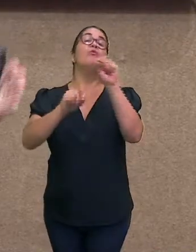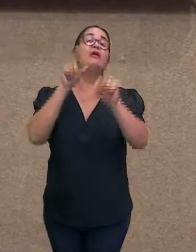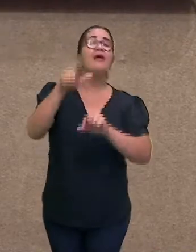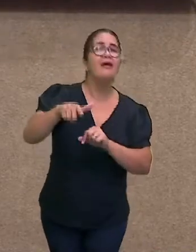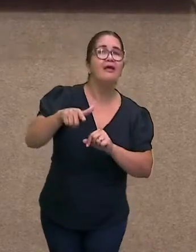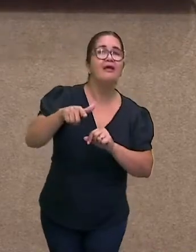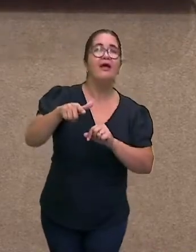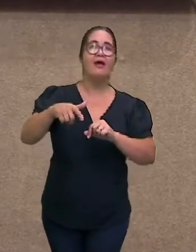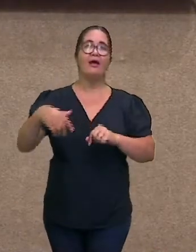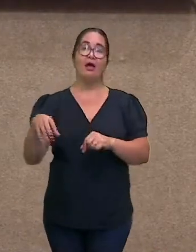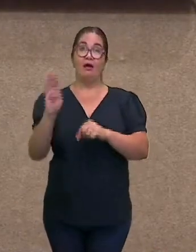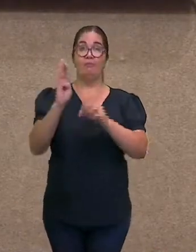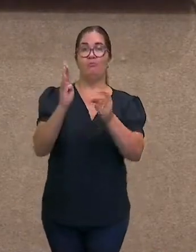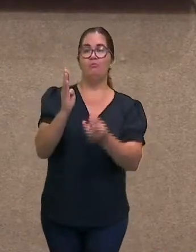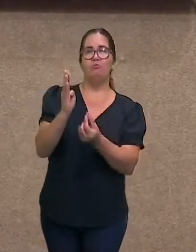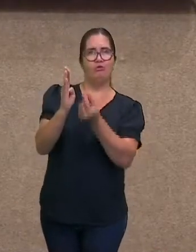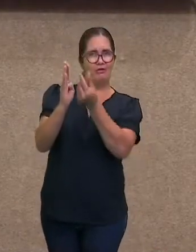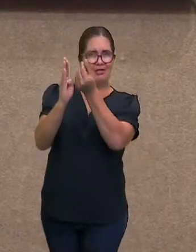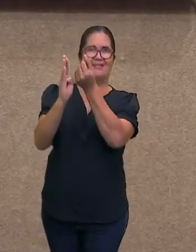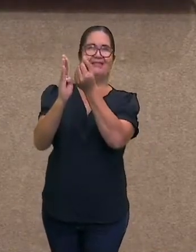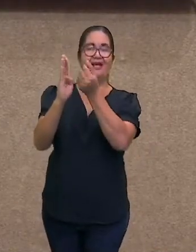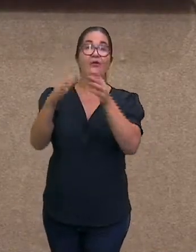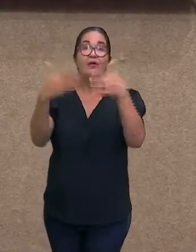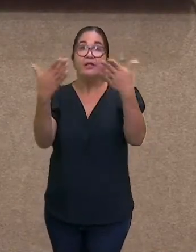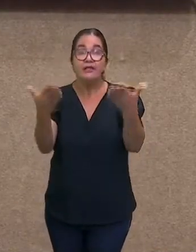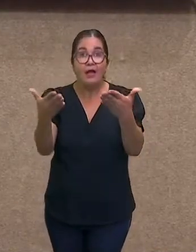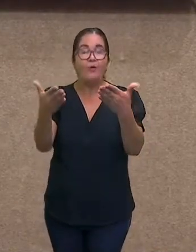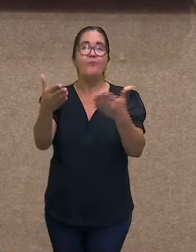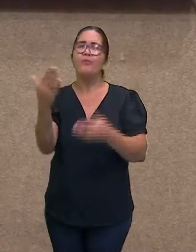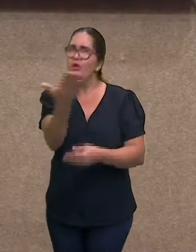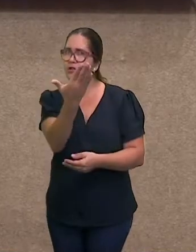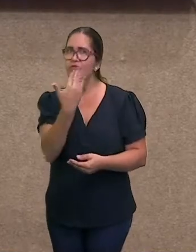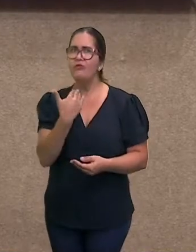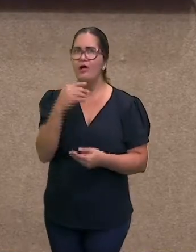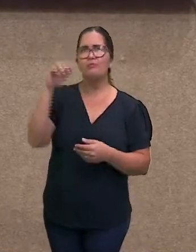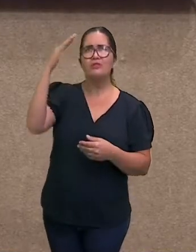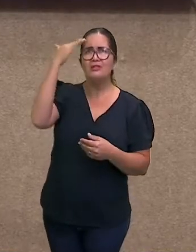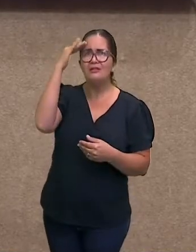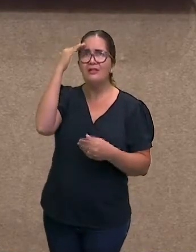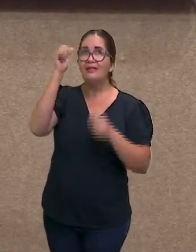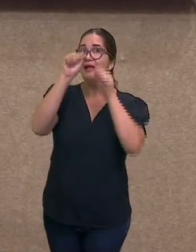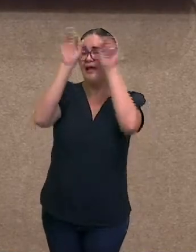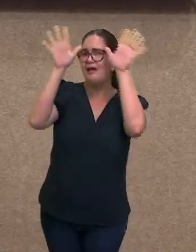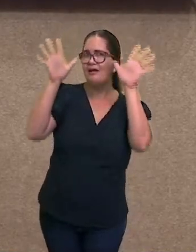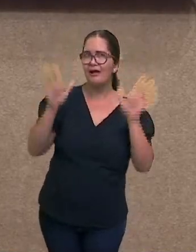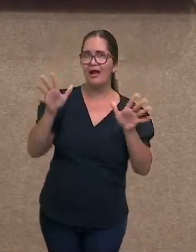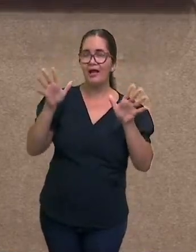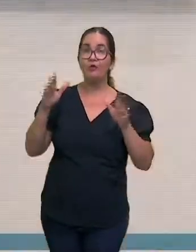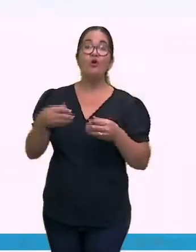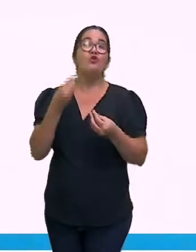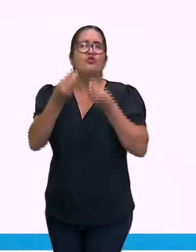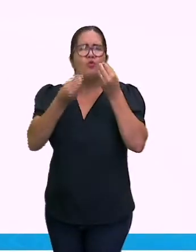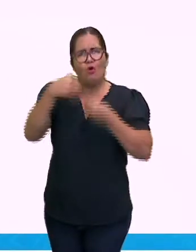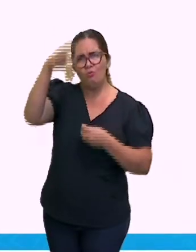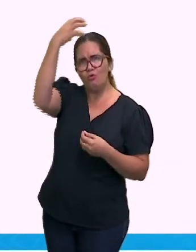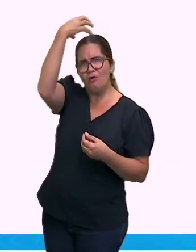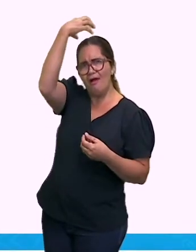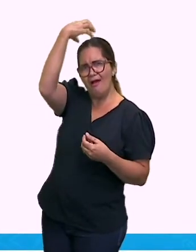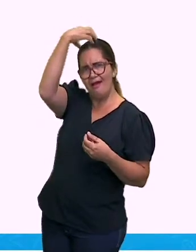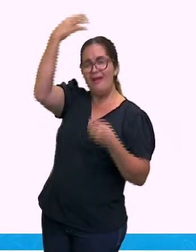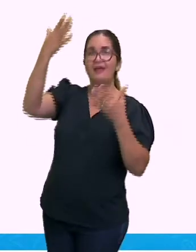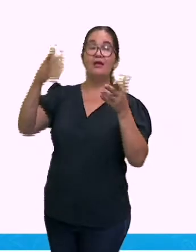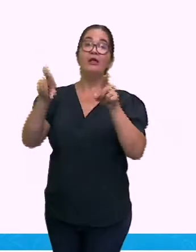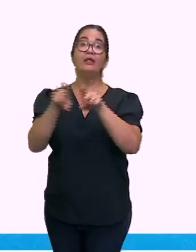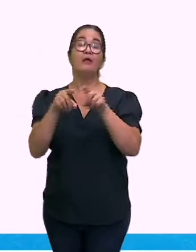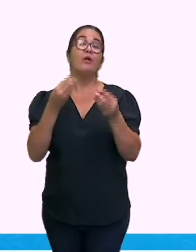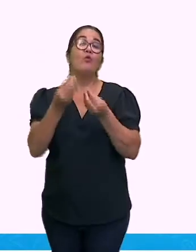outras transformações ocorridas na Europa. Vamos entender um pouco sobre essa pessoa real e o Estado que